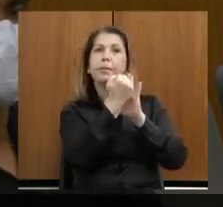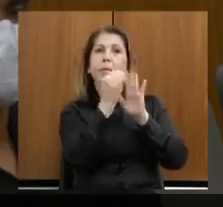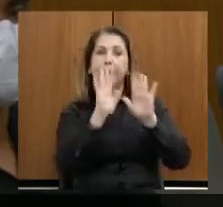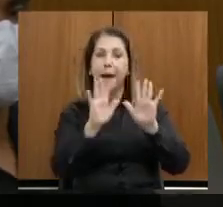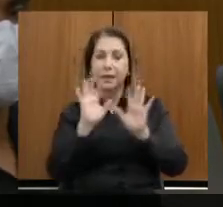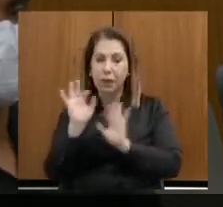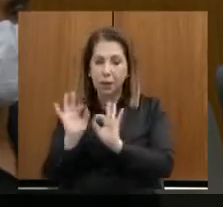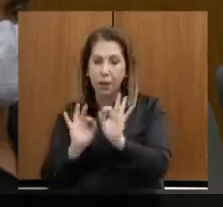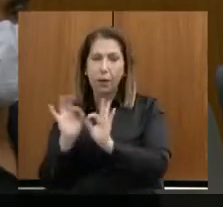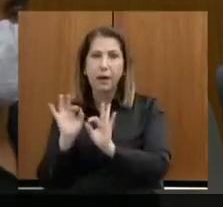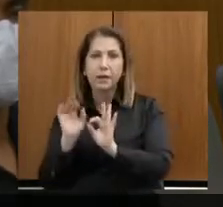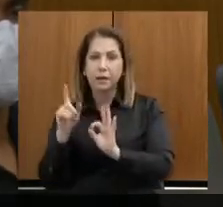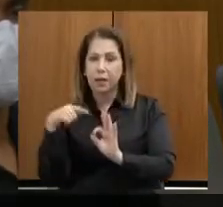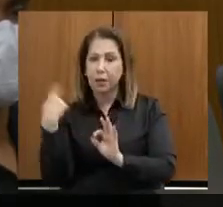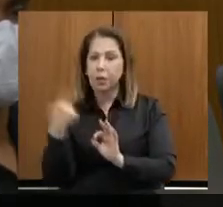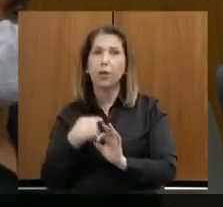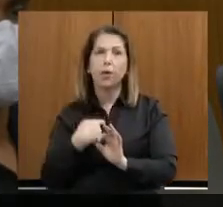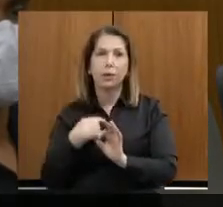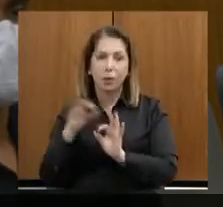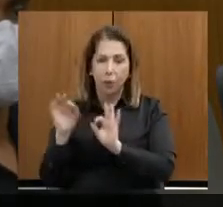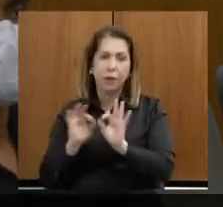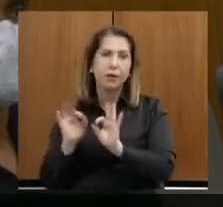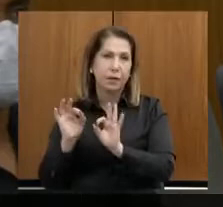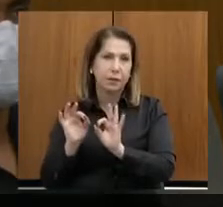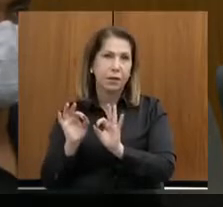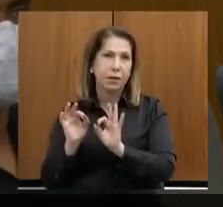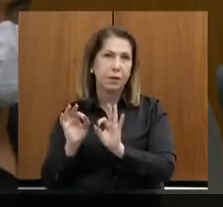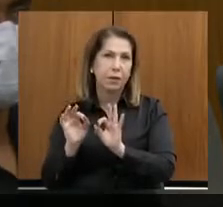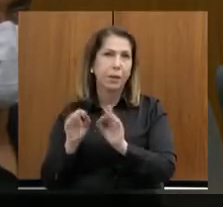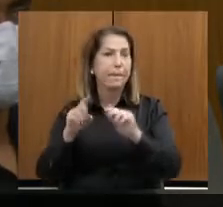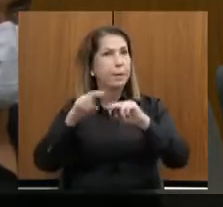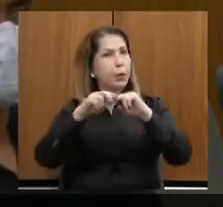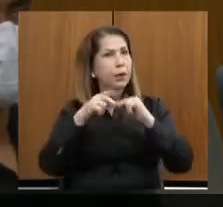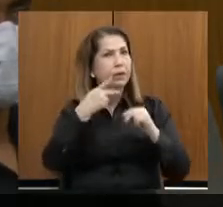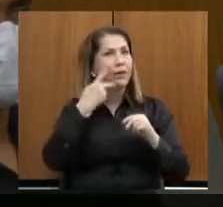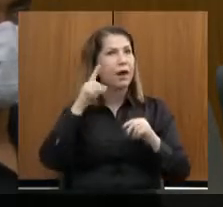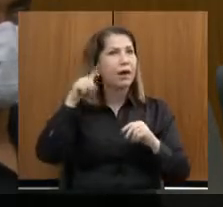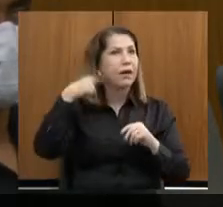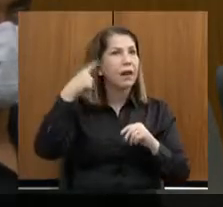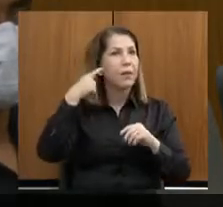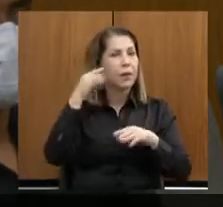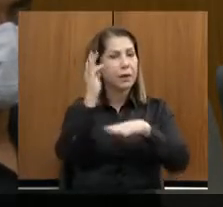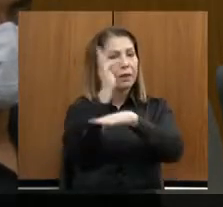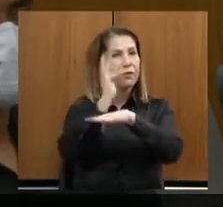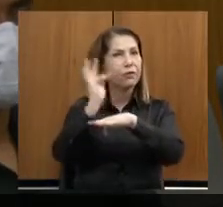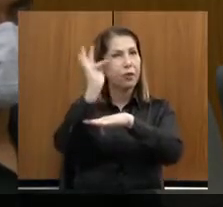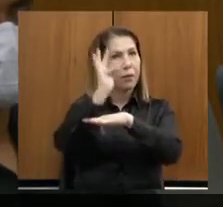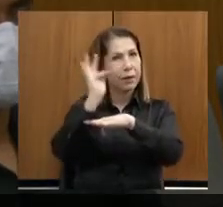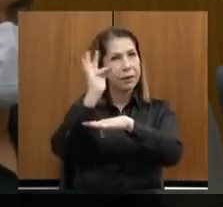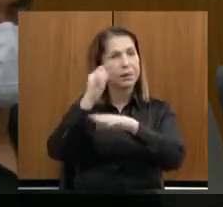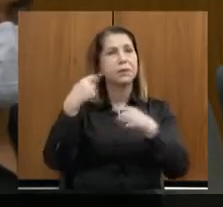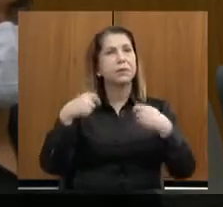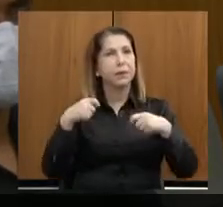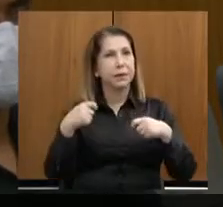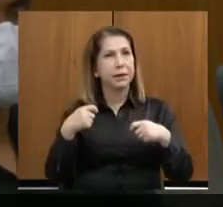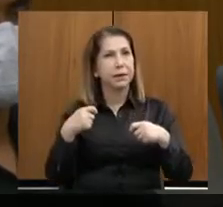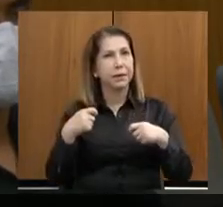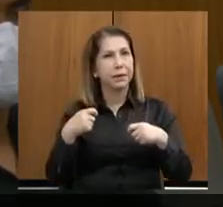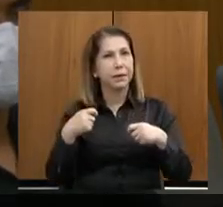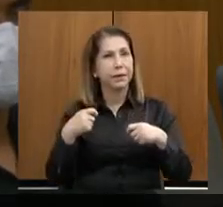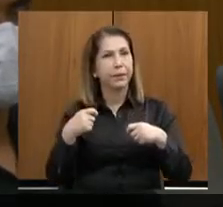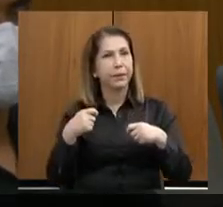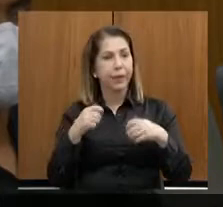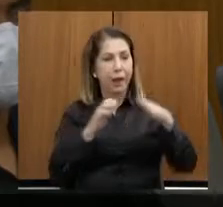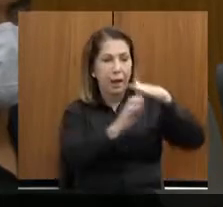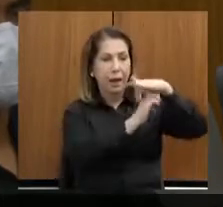a organização é preciso de haver por isso que eu disse deputada formalização quando se